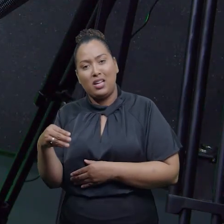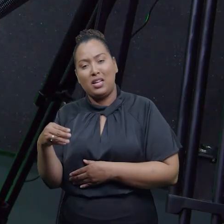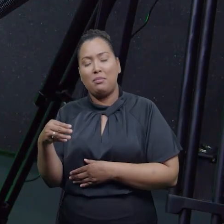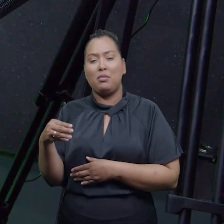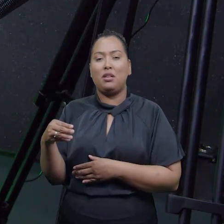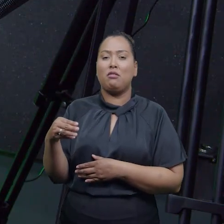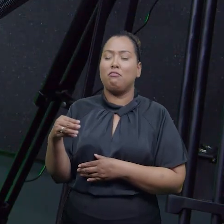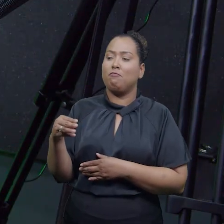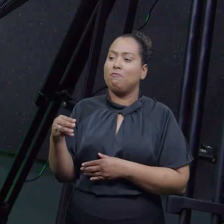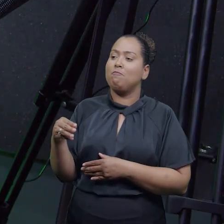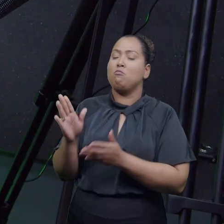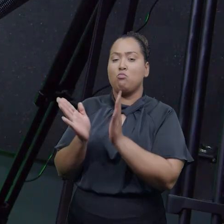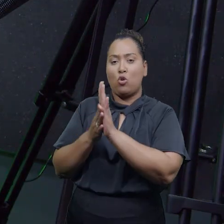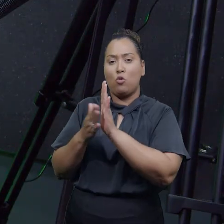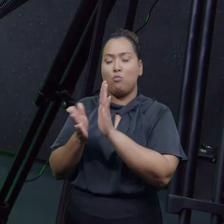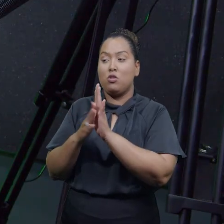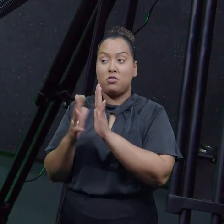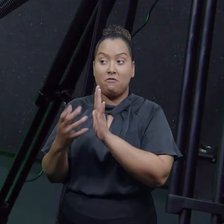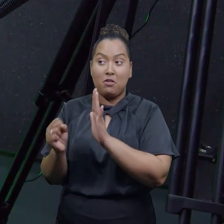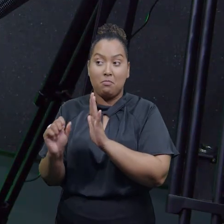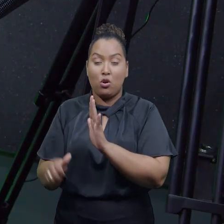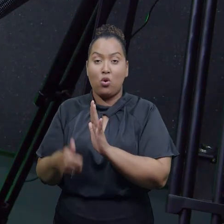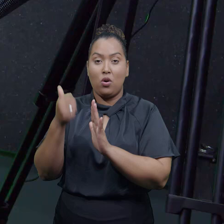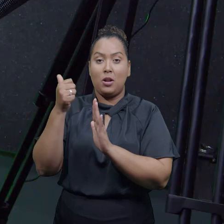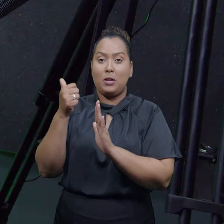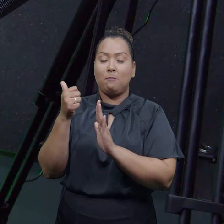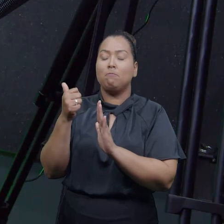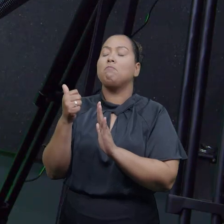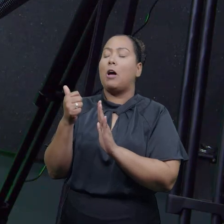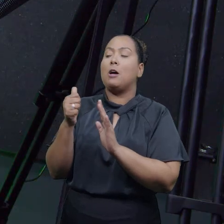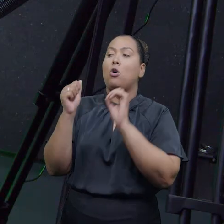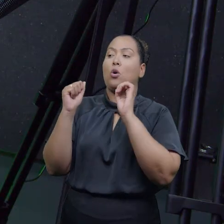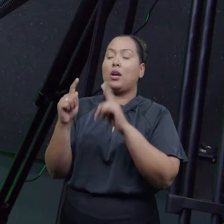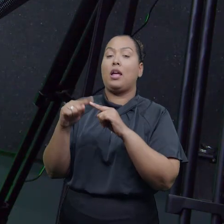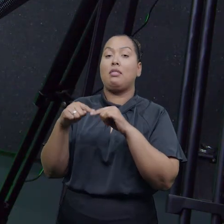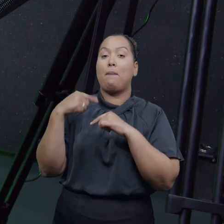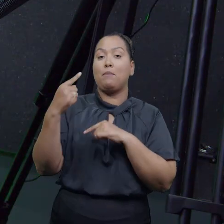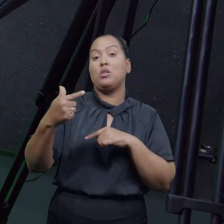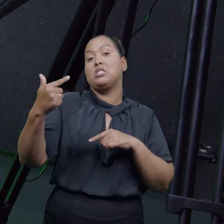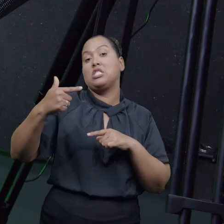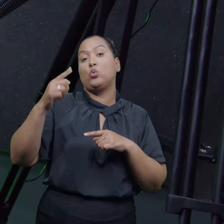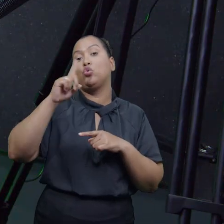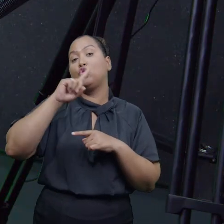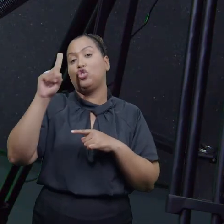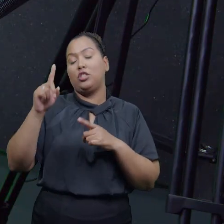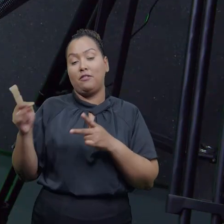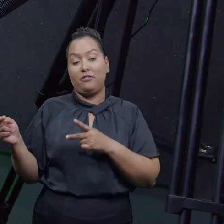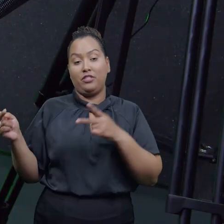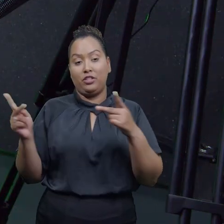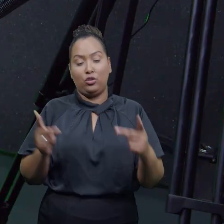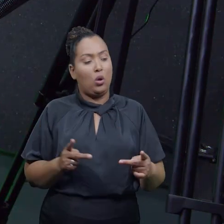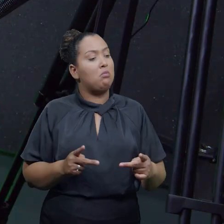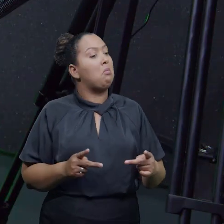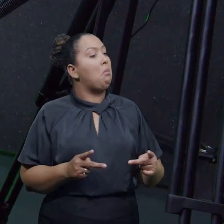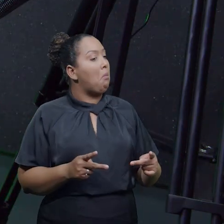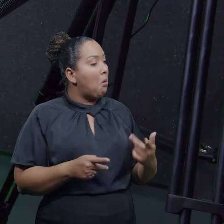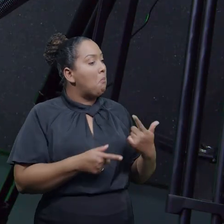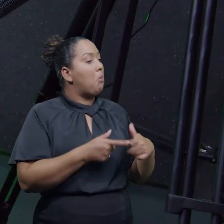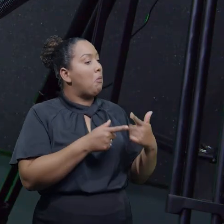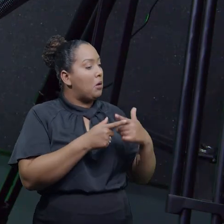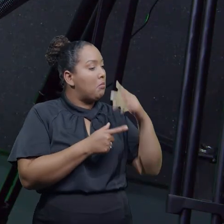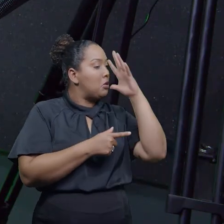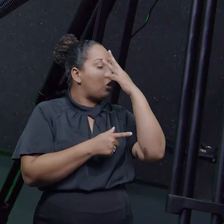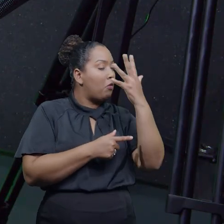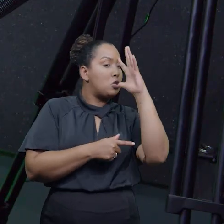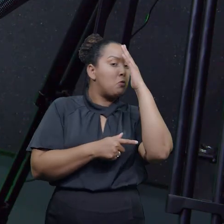TCM que determinaram melhorias, foi possível verificar algum tempo depois, na segunda visita, que alguns problemas tinham